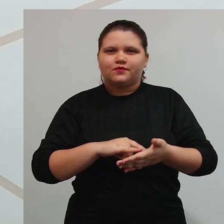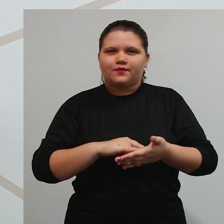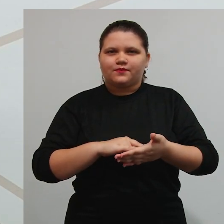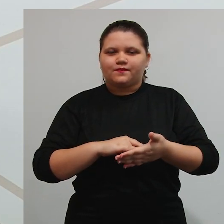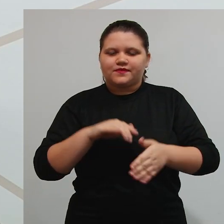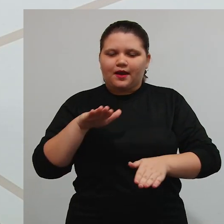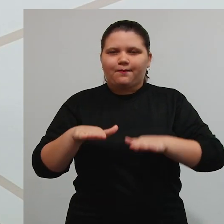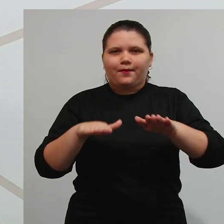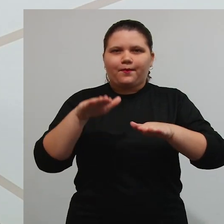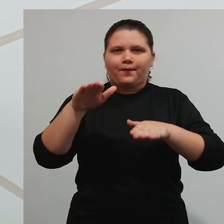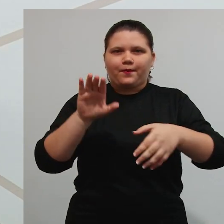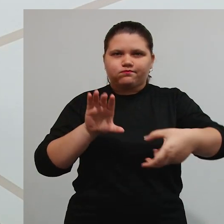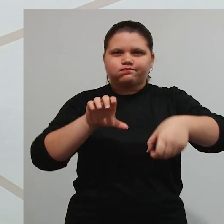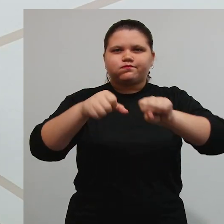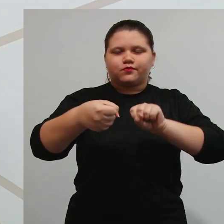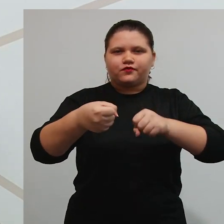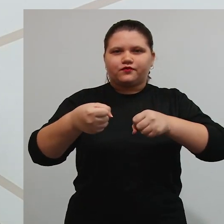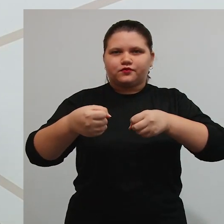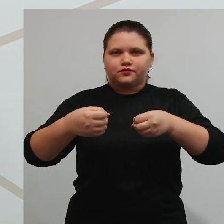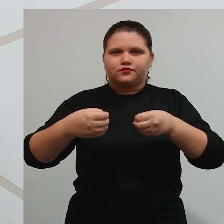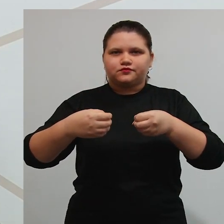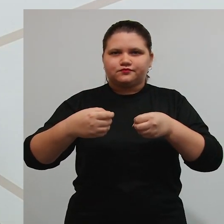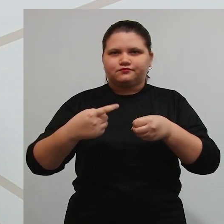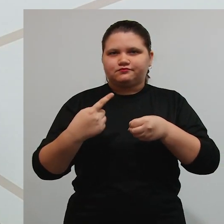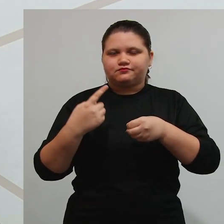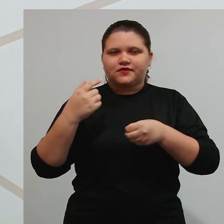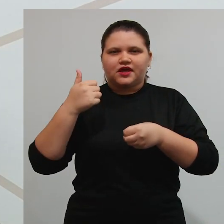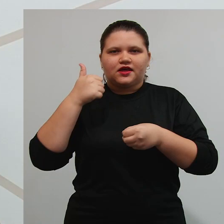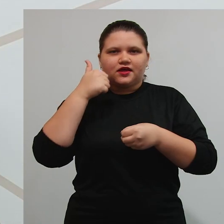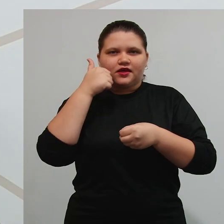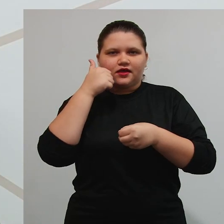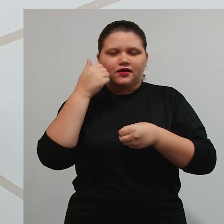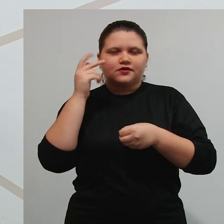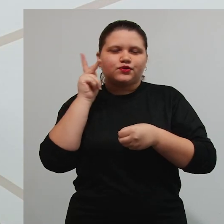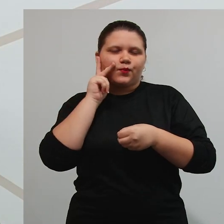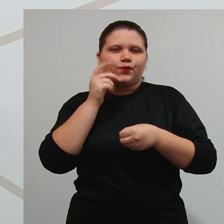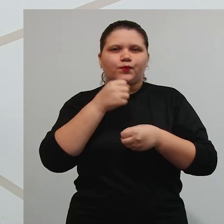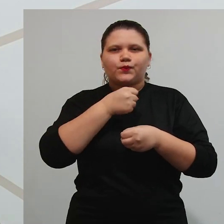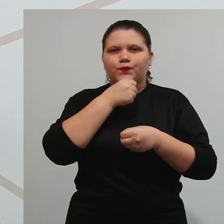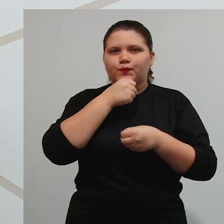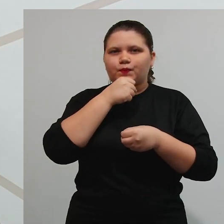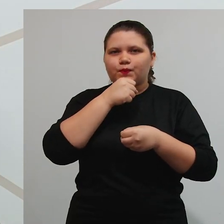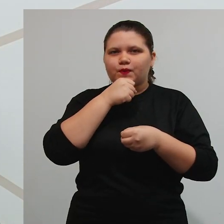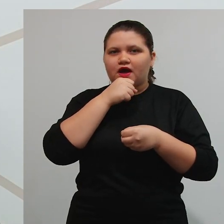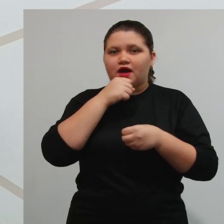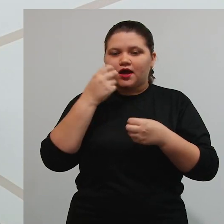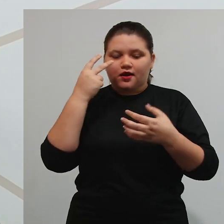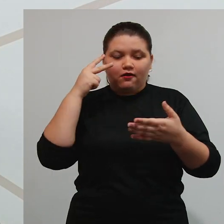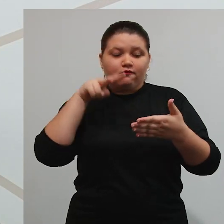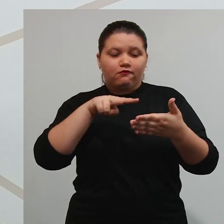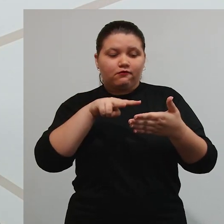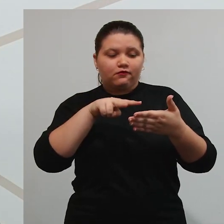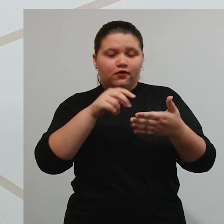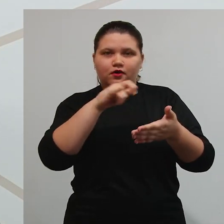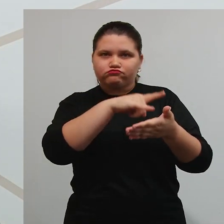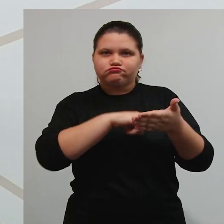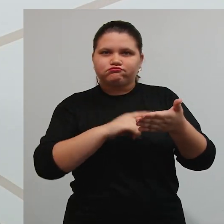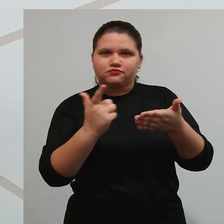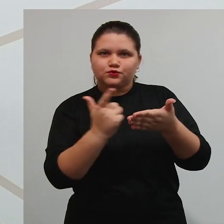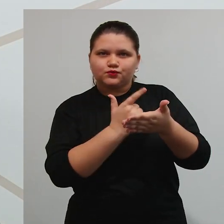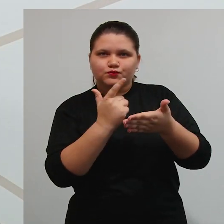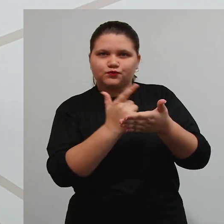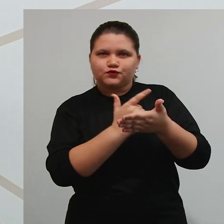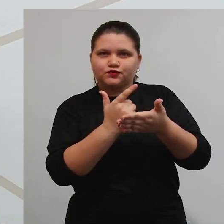de formação aqui do município de Porto Velho, e aí você viu o documento num livro, mas você não conseguiu acessar